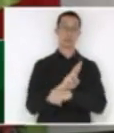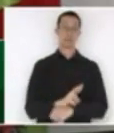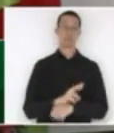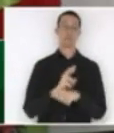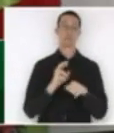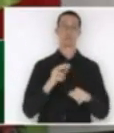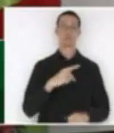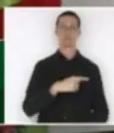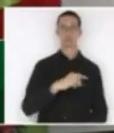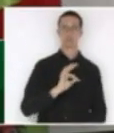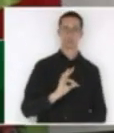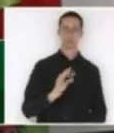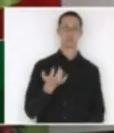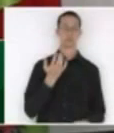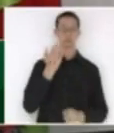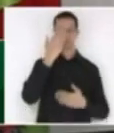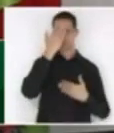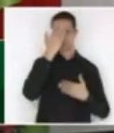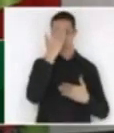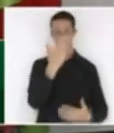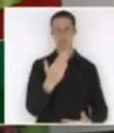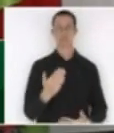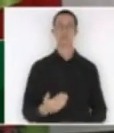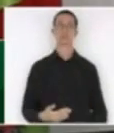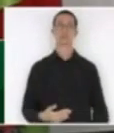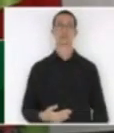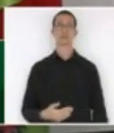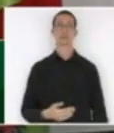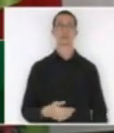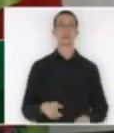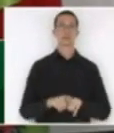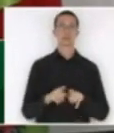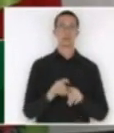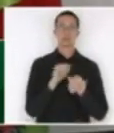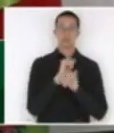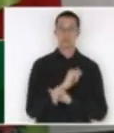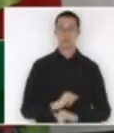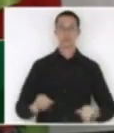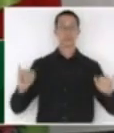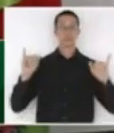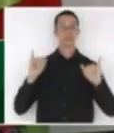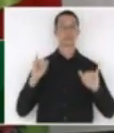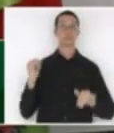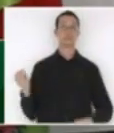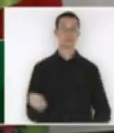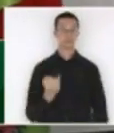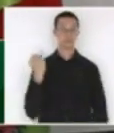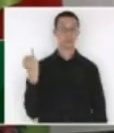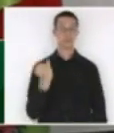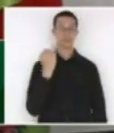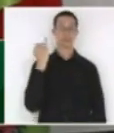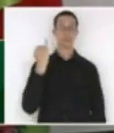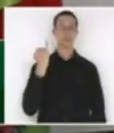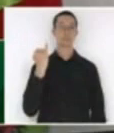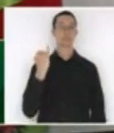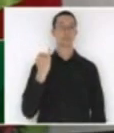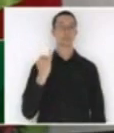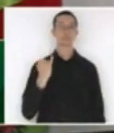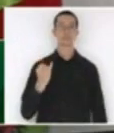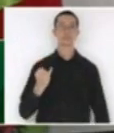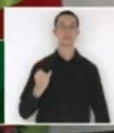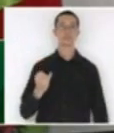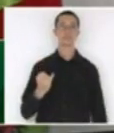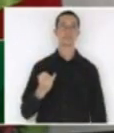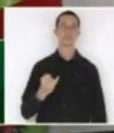Ana, agradecer a oportunidade de fazer esse registro da importância e do nosso, dos